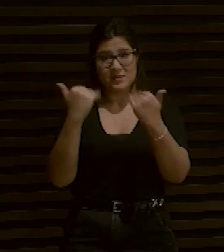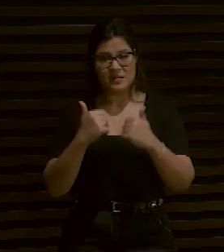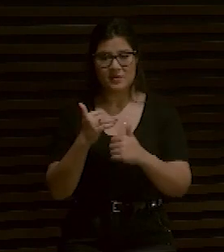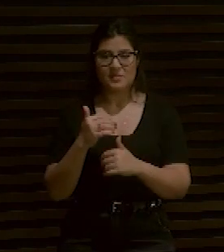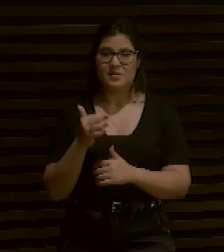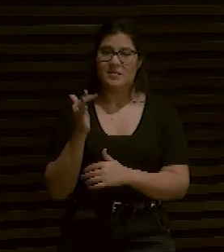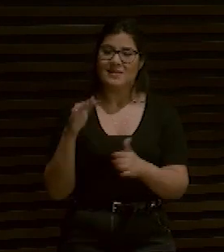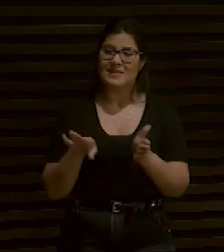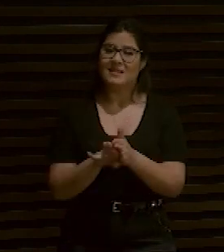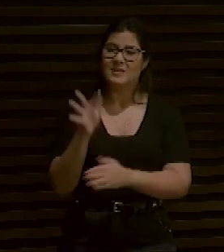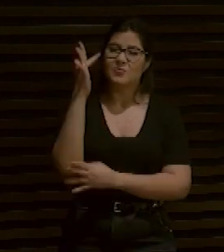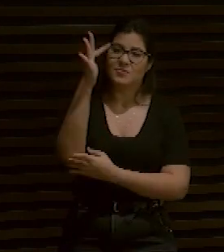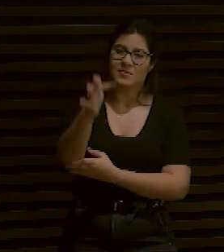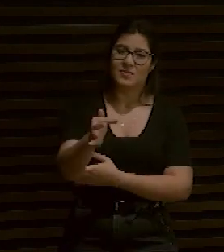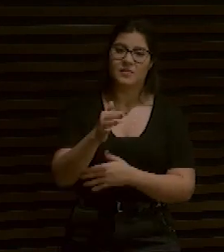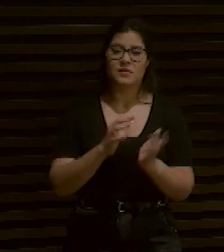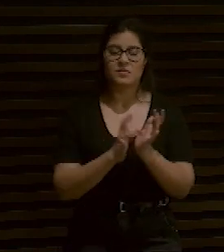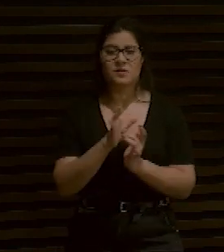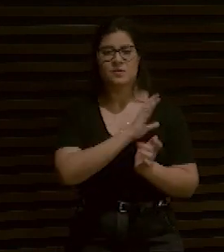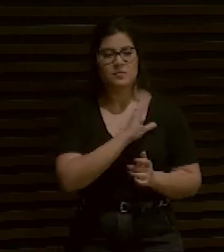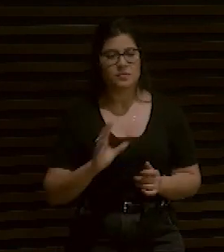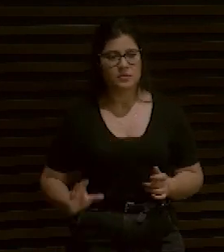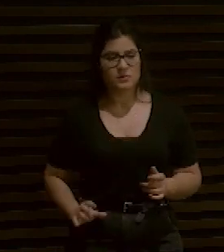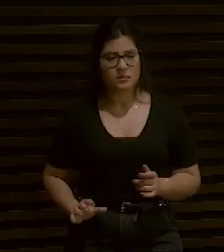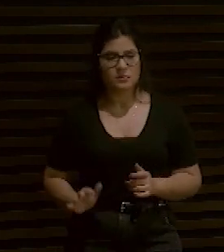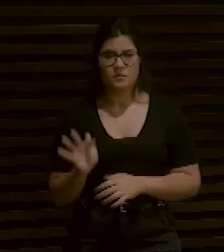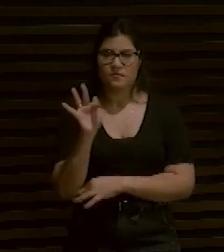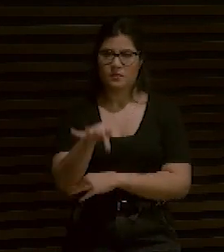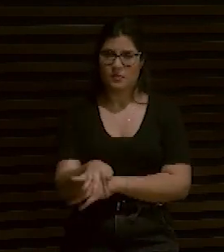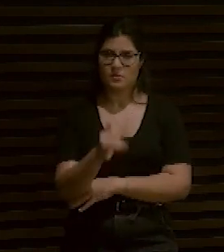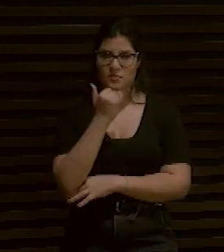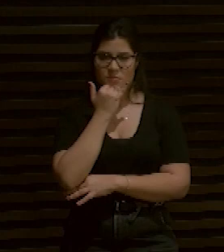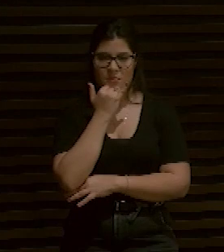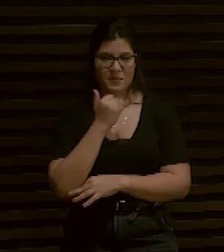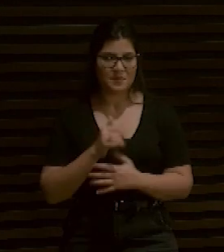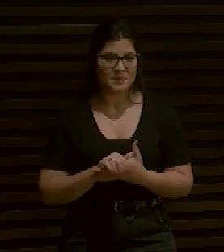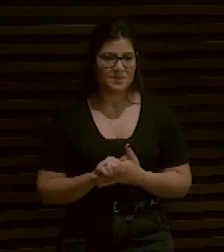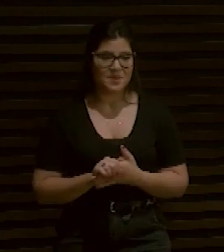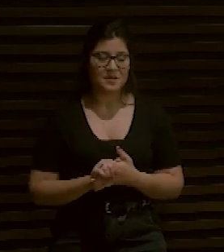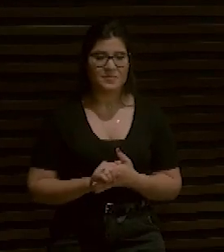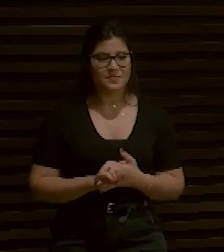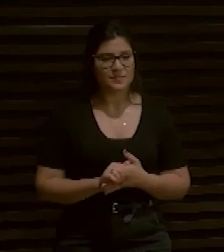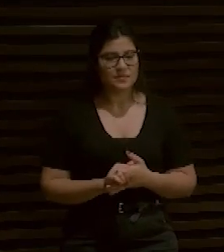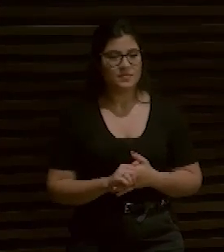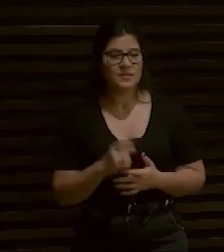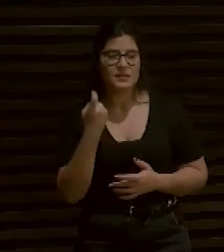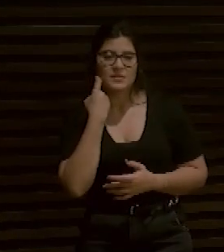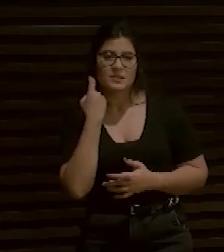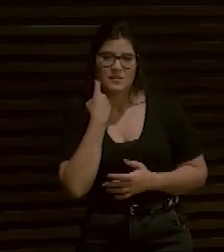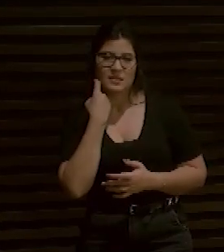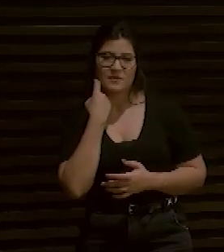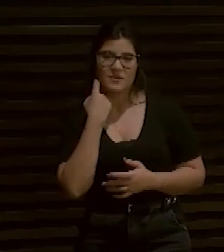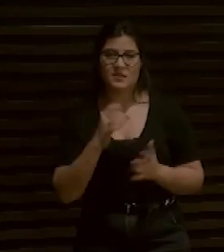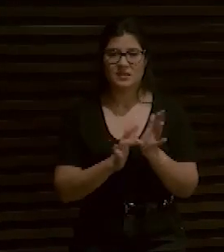eles. Jesus Cristo, naquele domingo, naquela sexta-feira, Ele